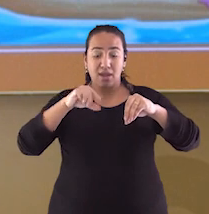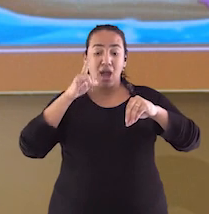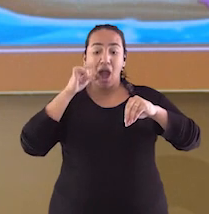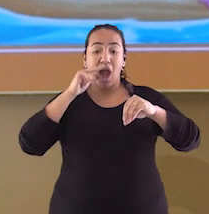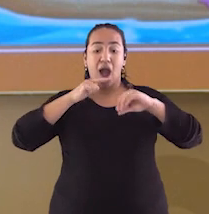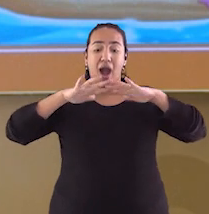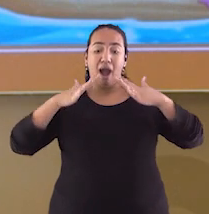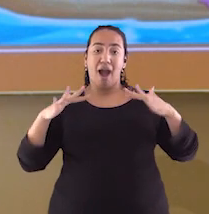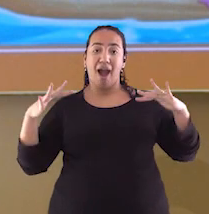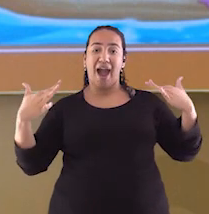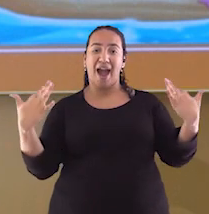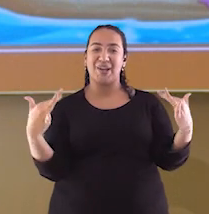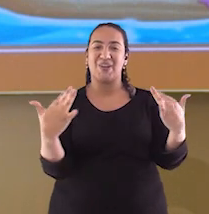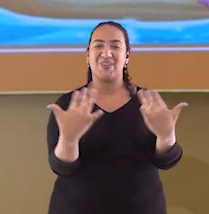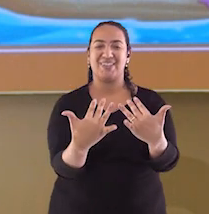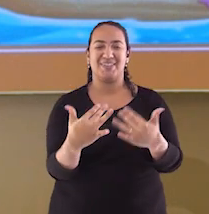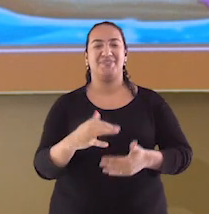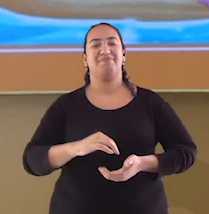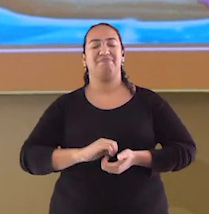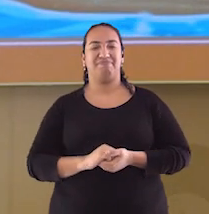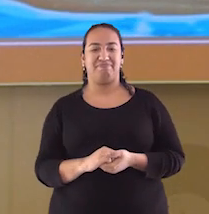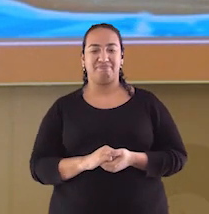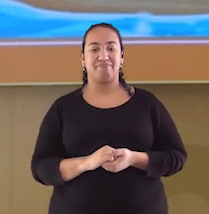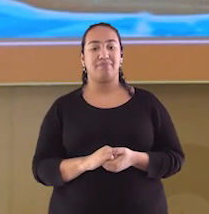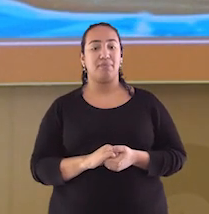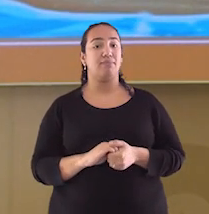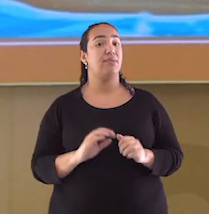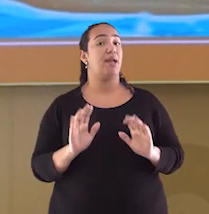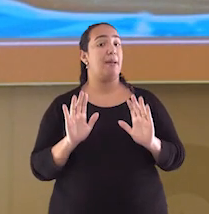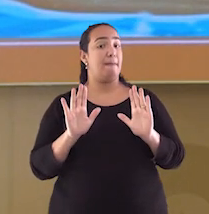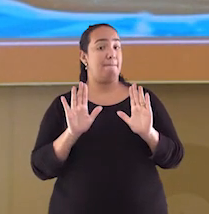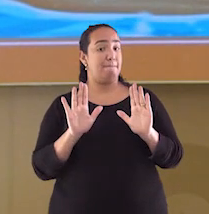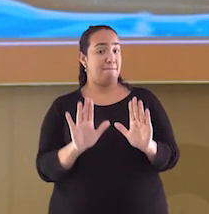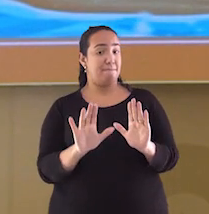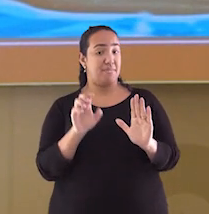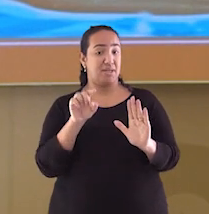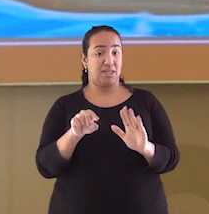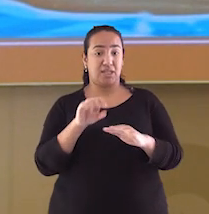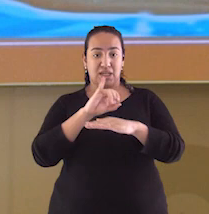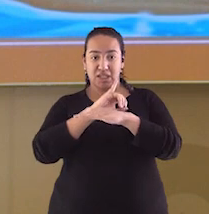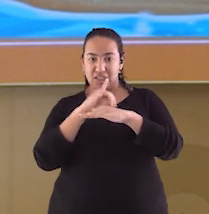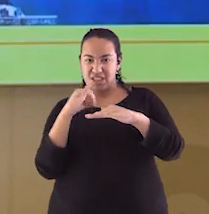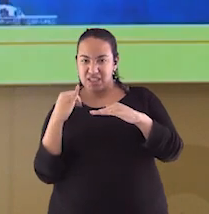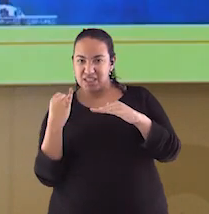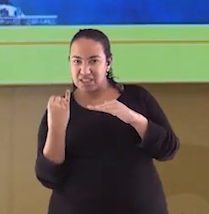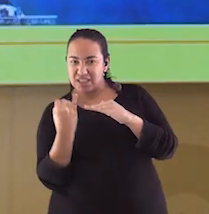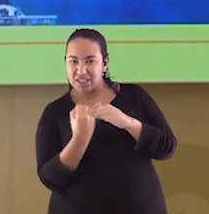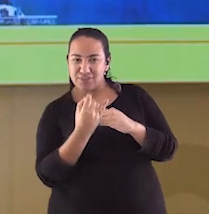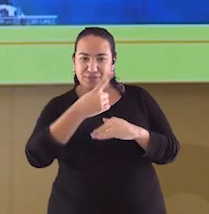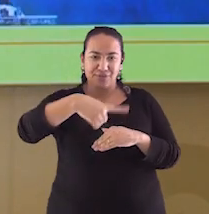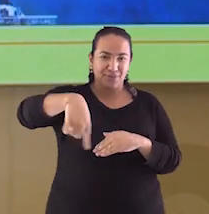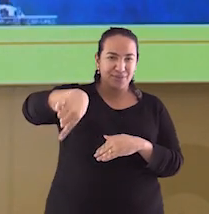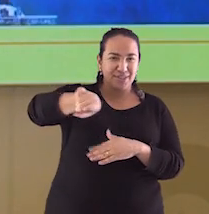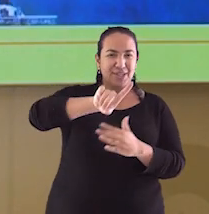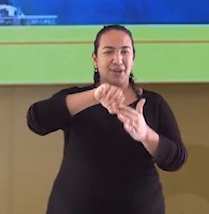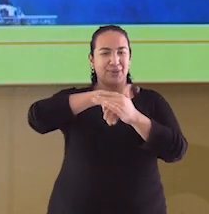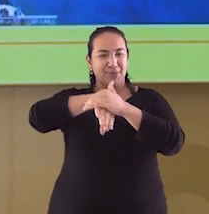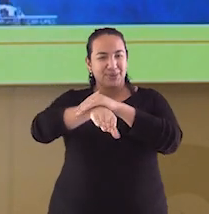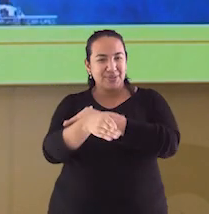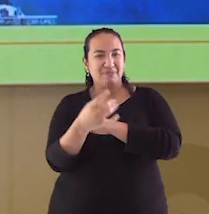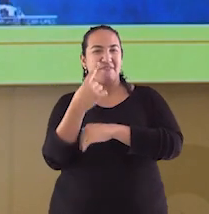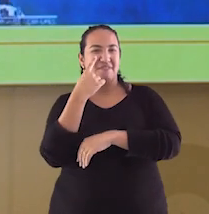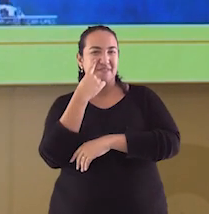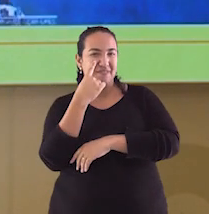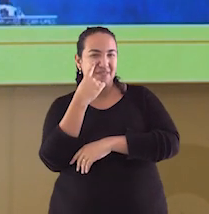terra cercada por água. Mas não é dessas ilhas que você está acostumado a ver